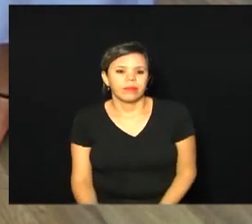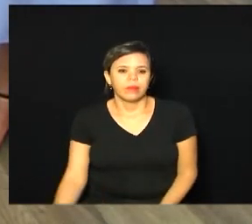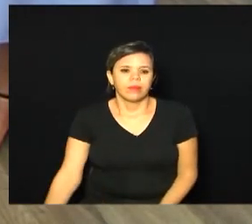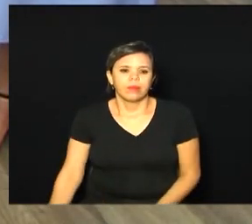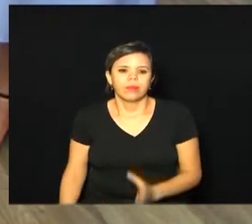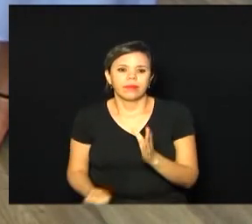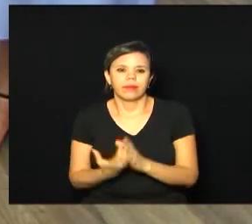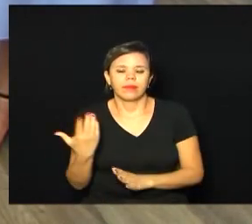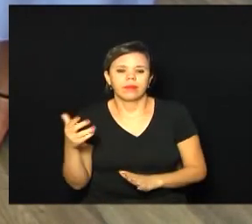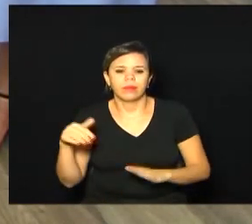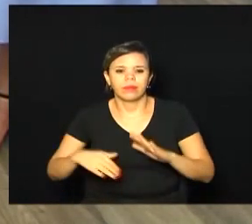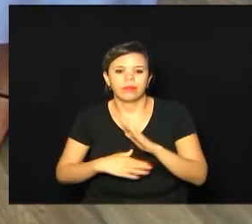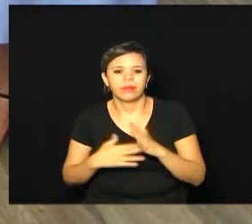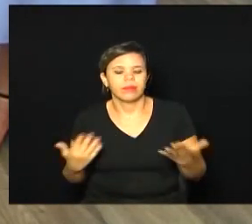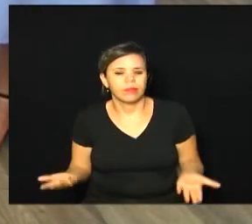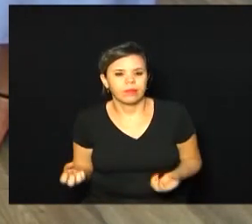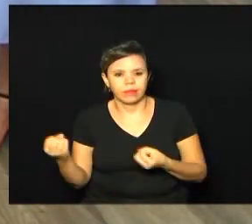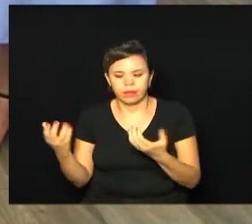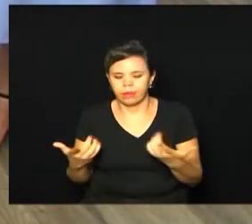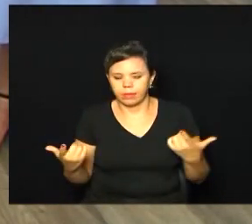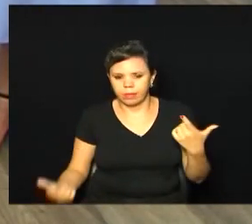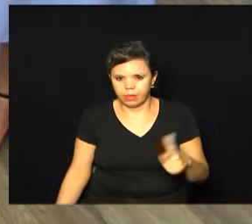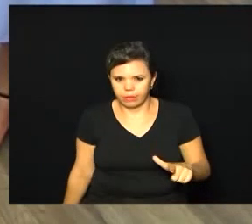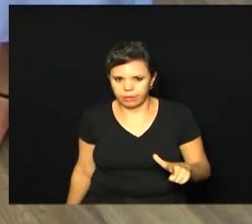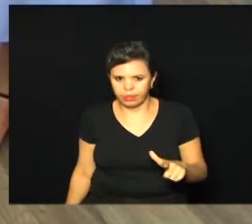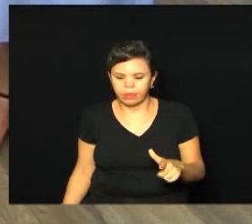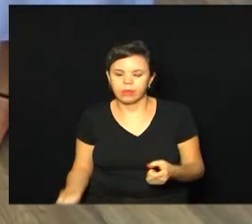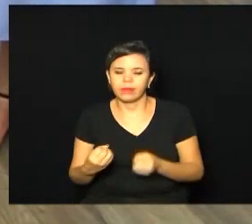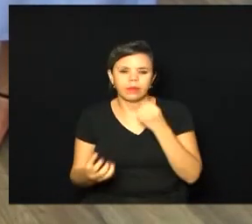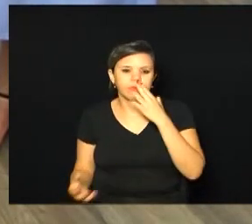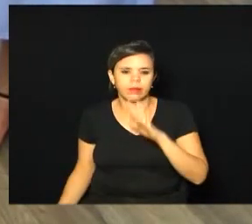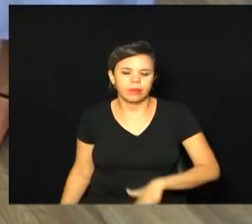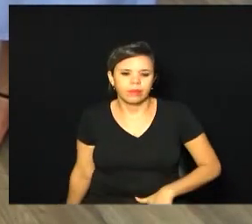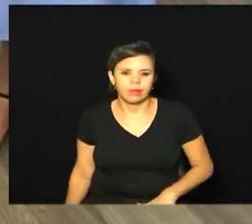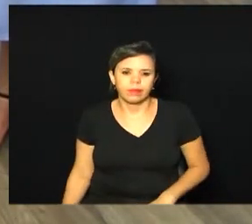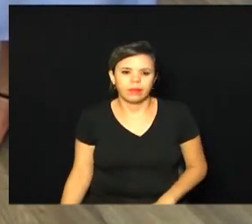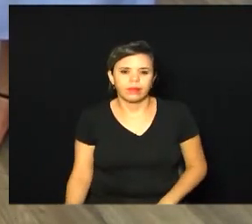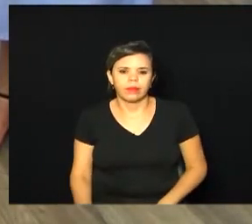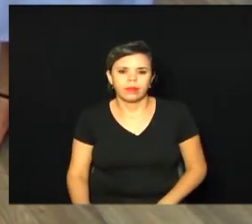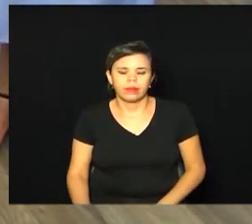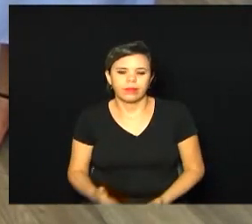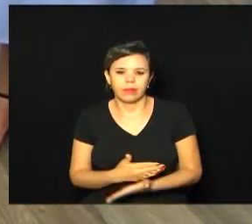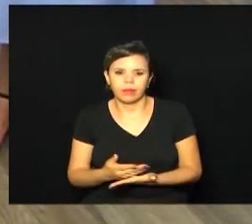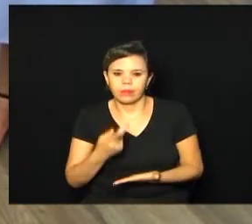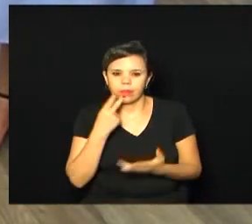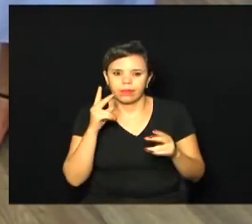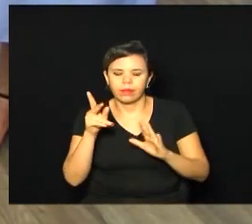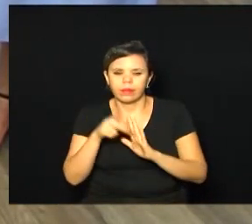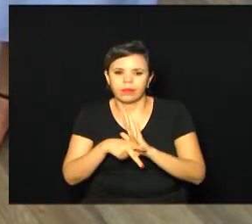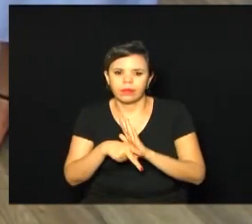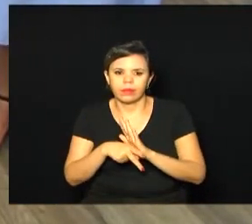do que acontece aqui na Câmara. Então, seja bem-vinda mais uma vez e boa tarde, Mirna. Boa tarde. A gente já começa falando de um